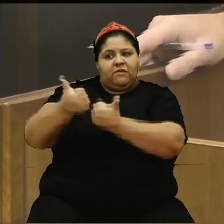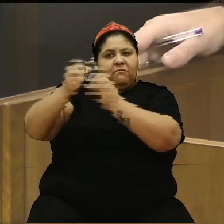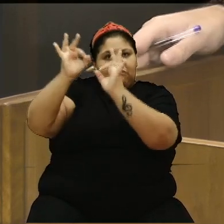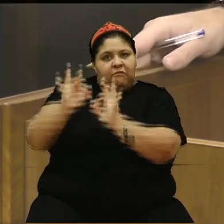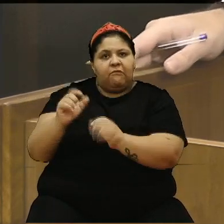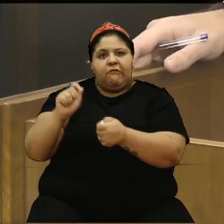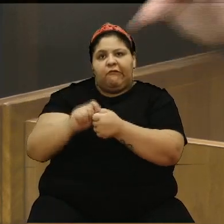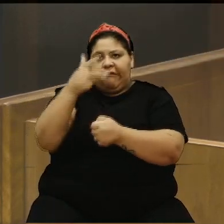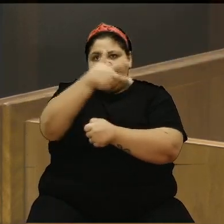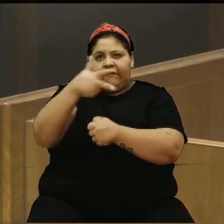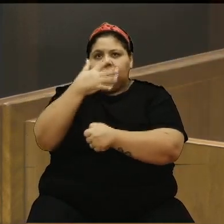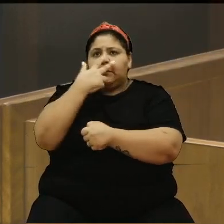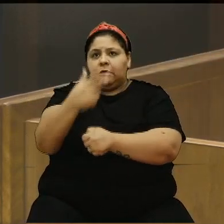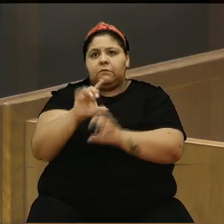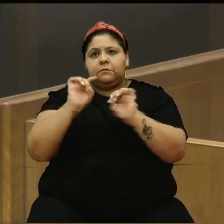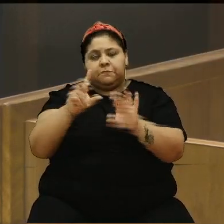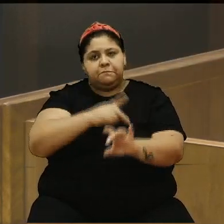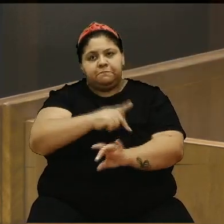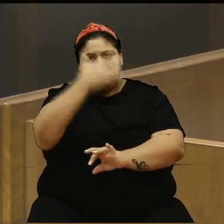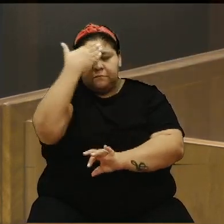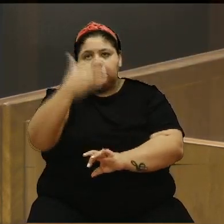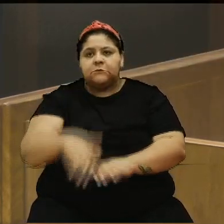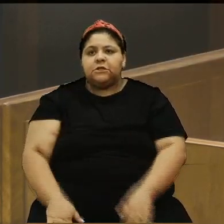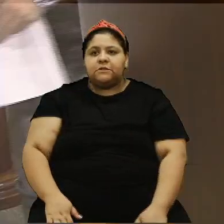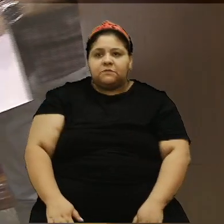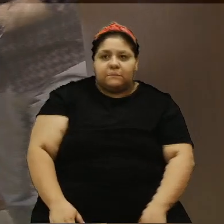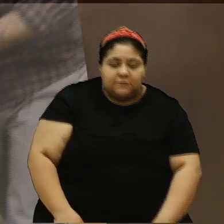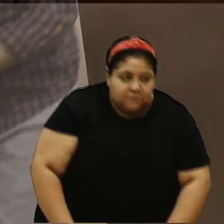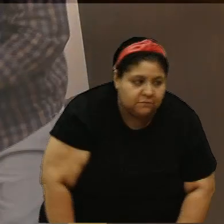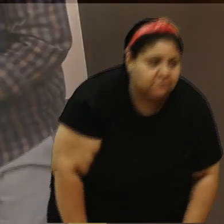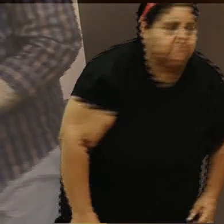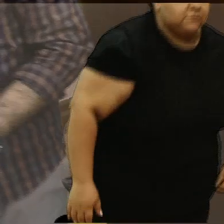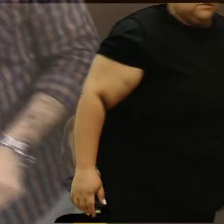ter feito um vídeo daquele. Seria isso, presidente. Muito obrigado. Obrigado, vereador Iago. Com a palavra, a vereadora